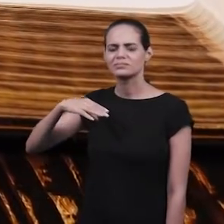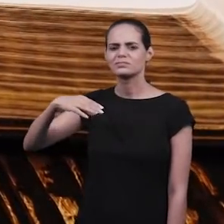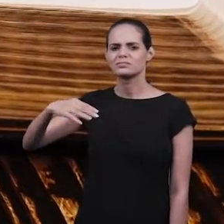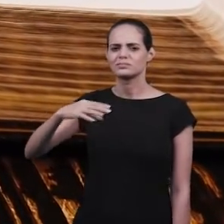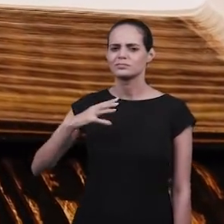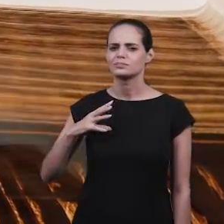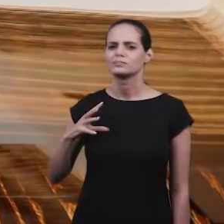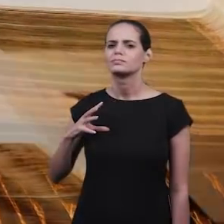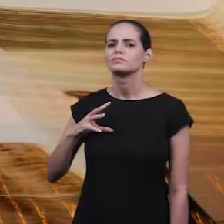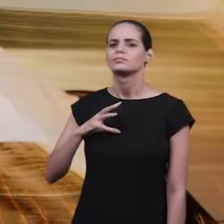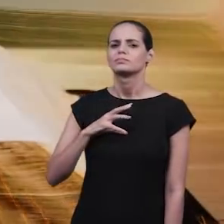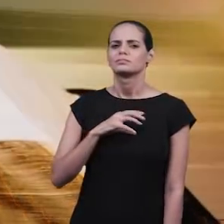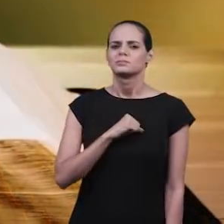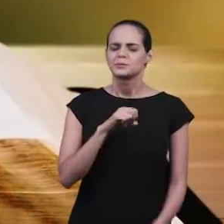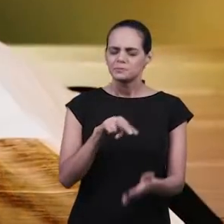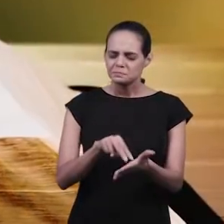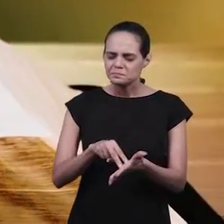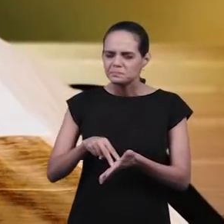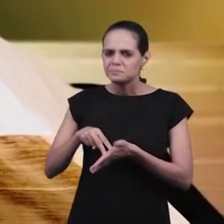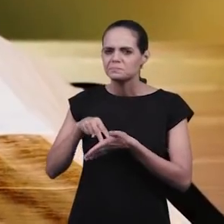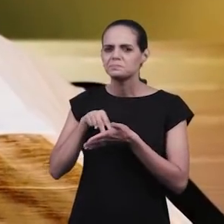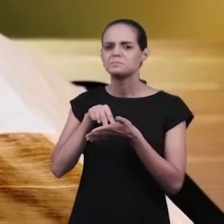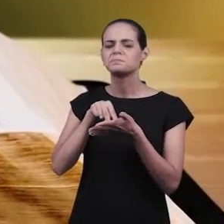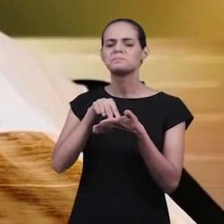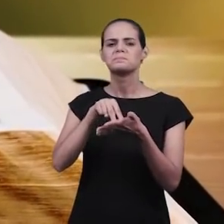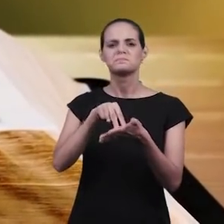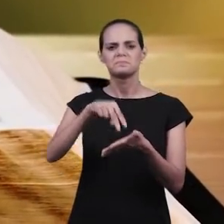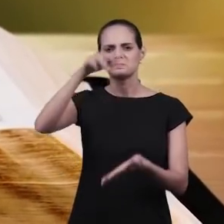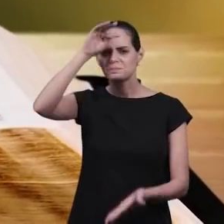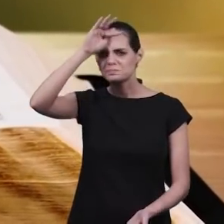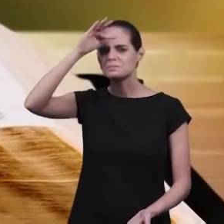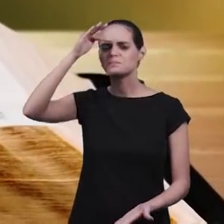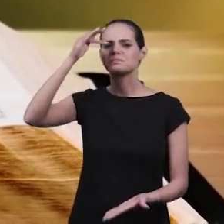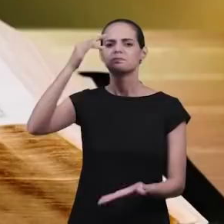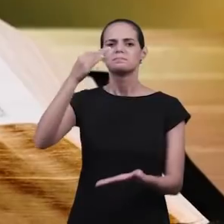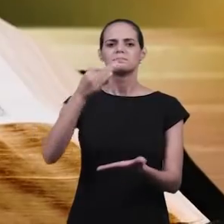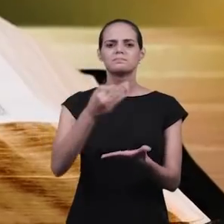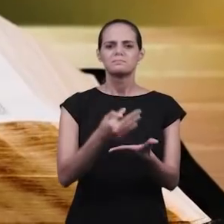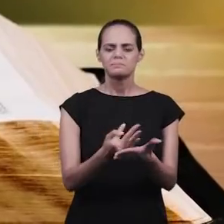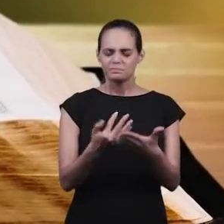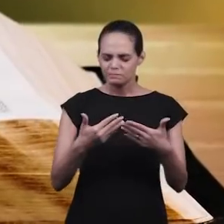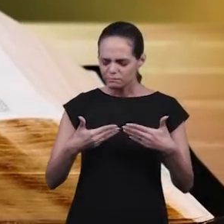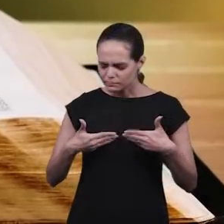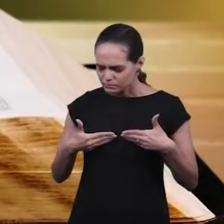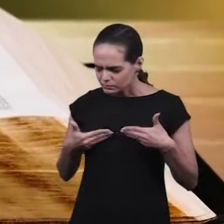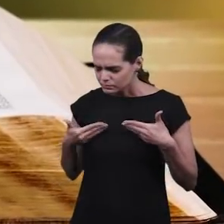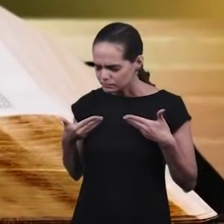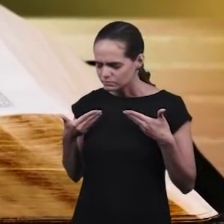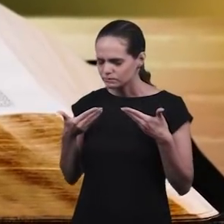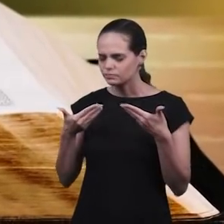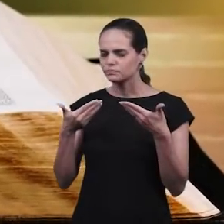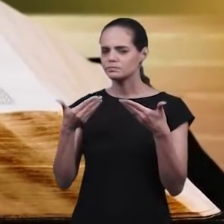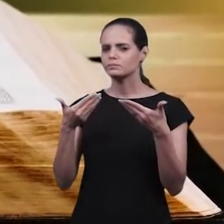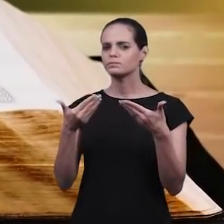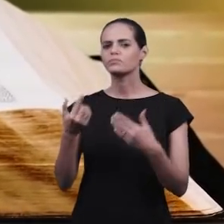da coragem do amor, da firmeza e vontade, da fé e devoção,